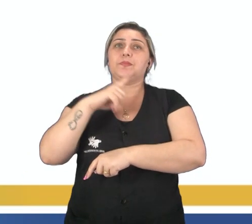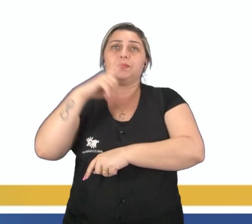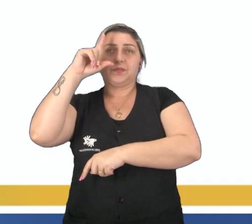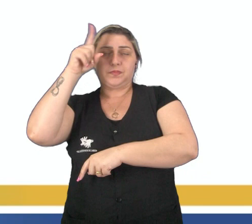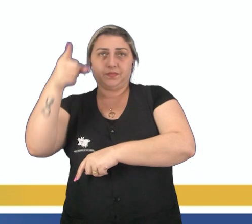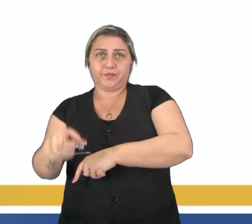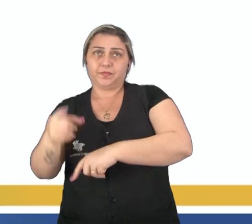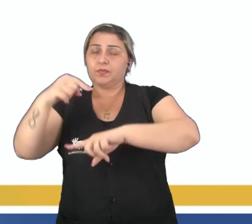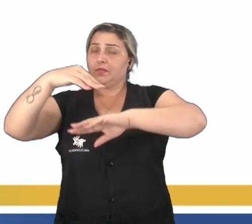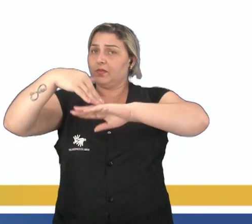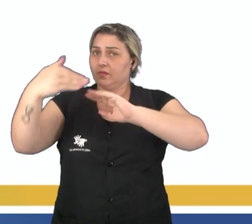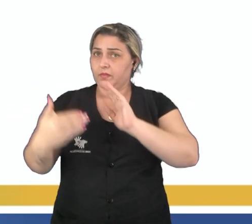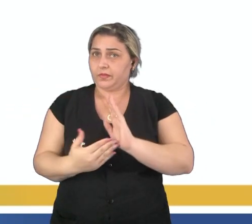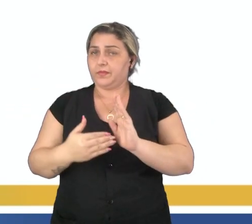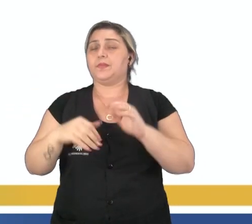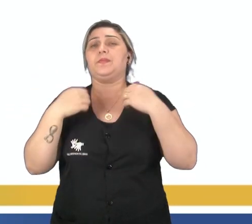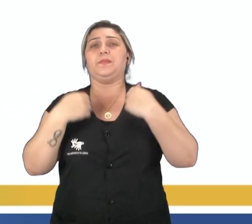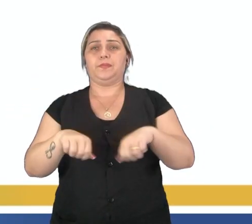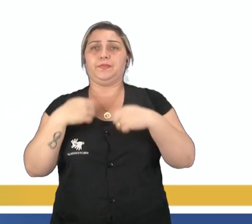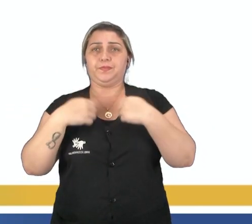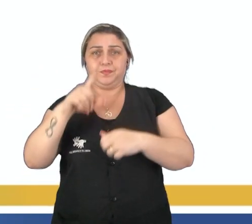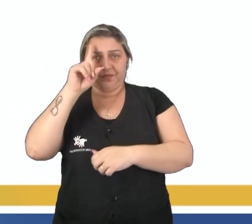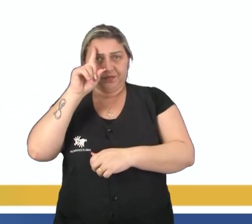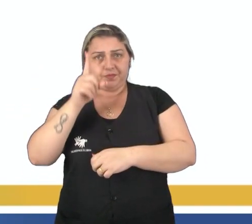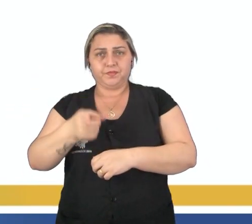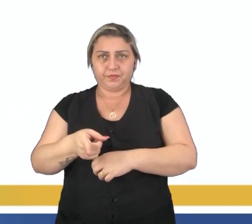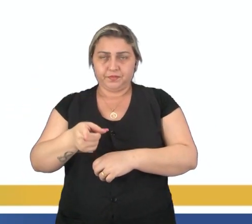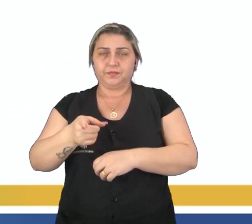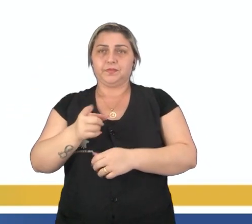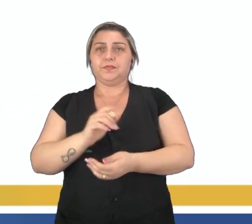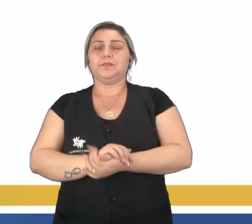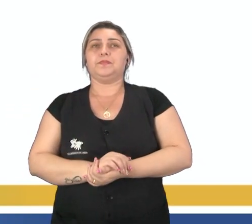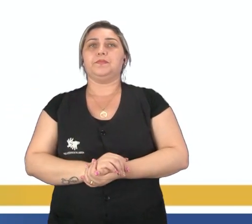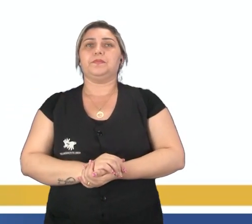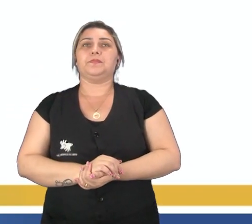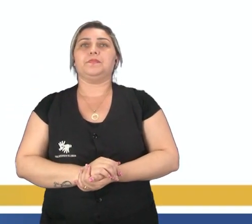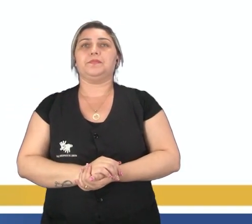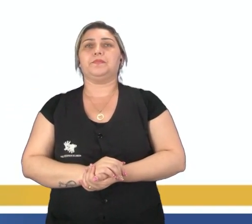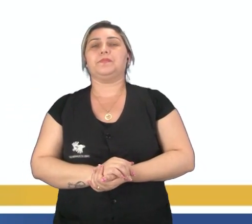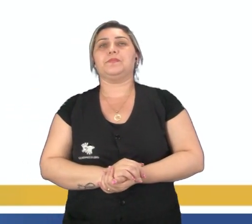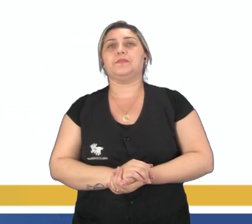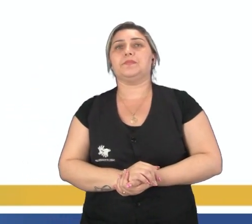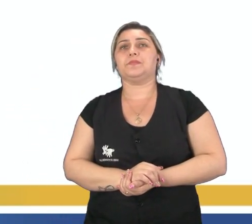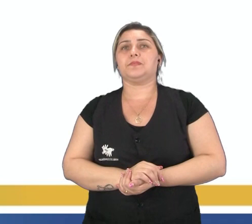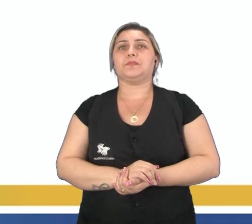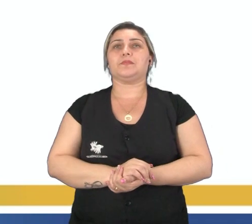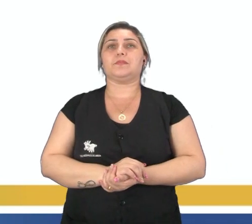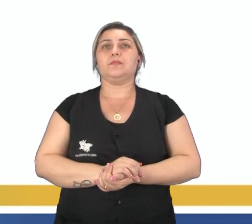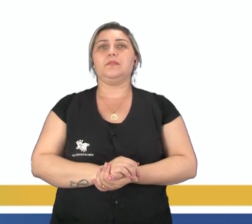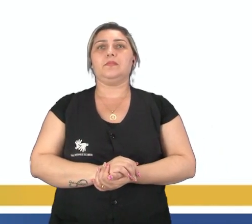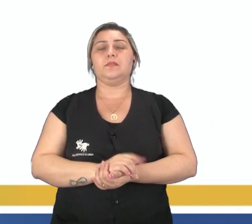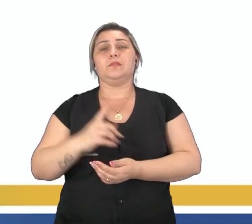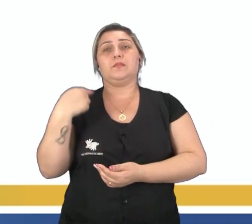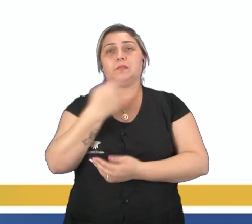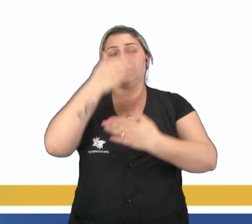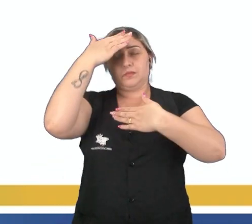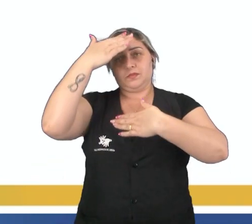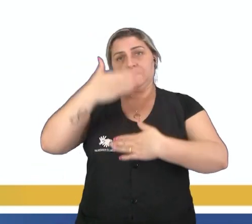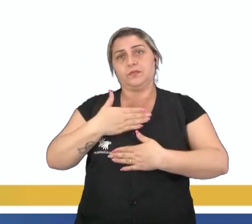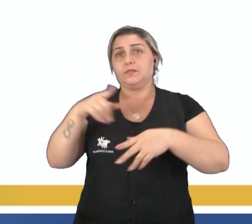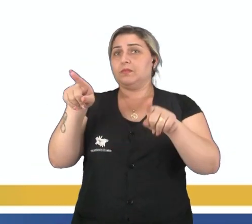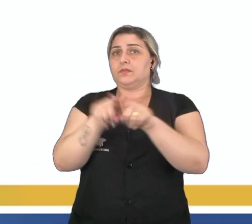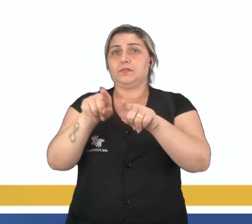comando, assim como toda a máquina, né, precisa ter um certo comando, precisa ter uma peça-chave para funcionar, o nosso corpo não